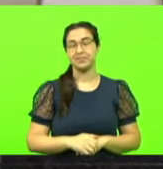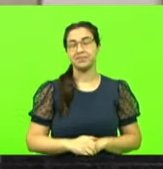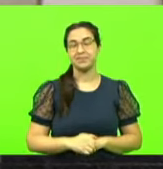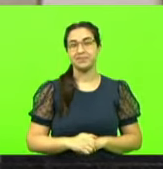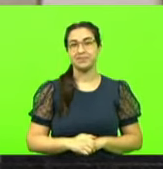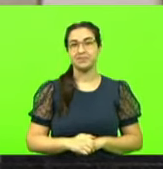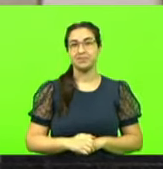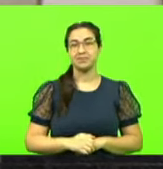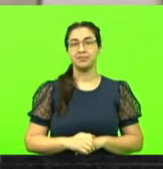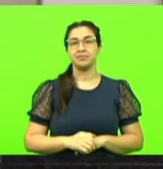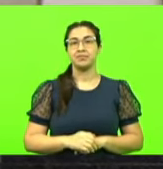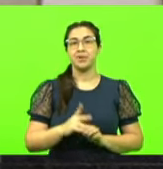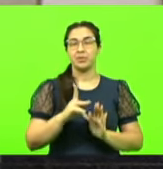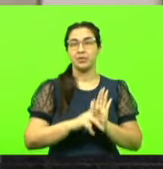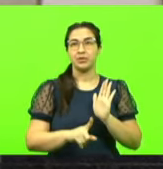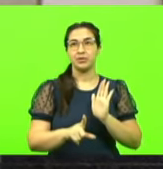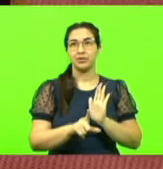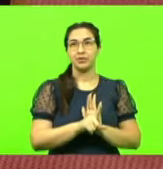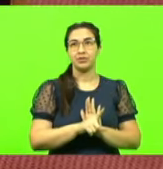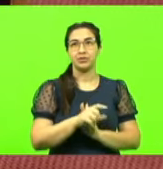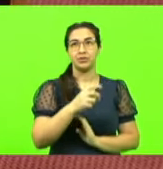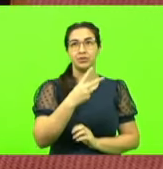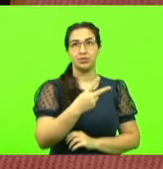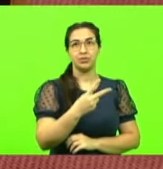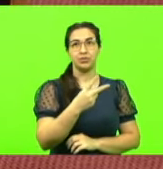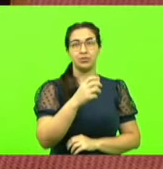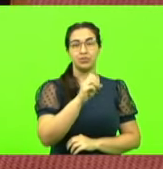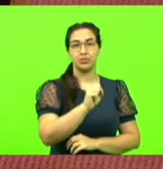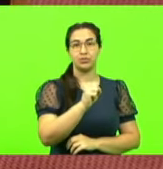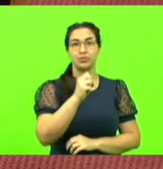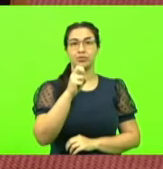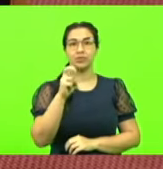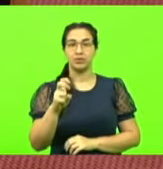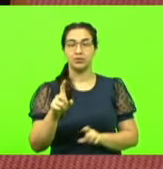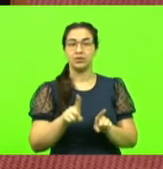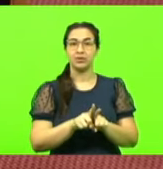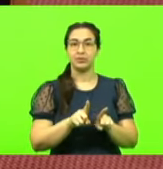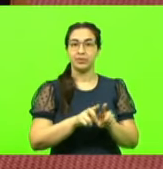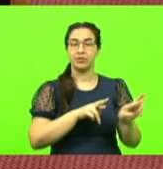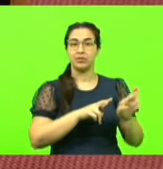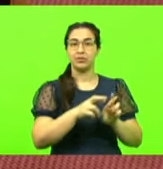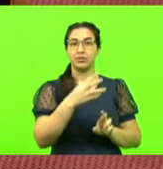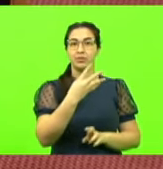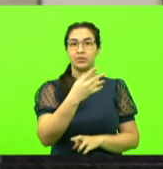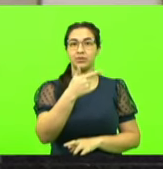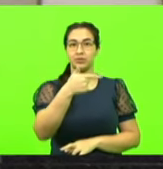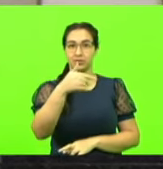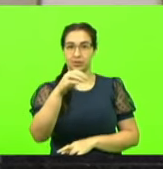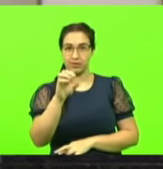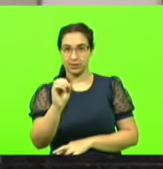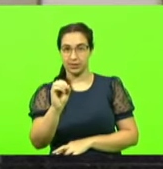dos projetos da 285 e da 470. Sem objeção?